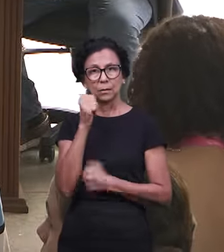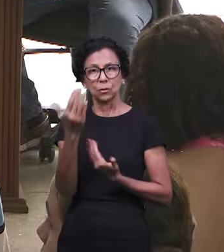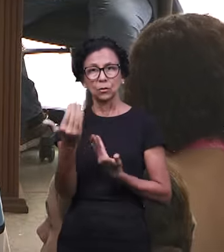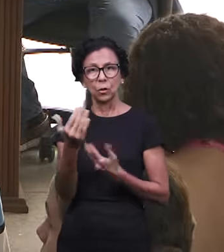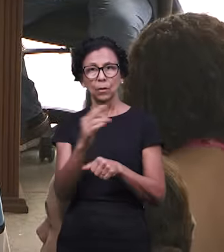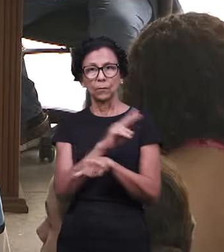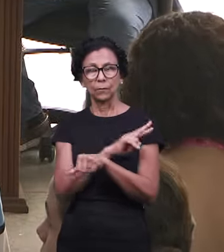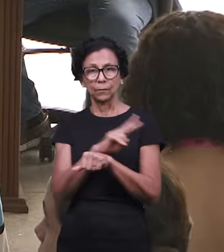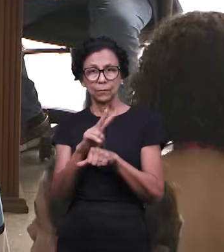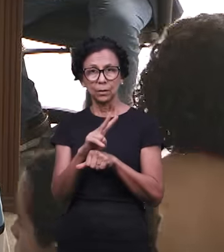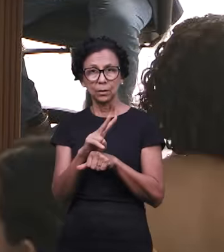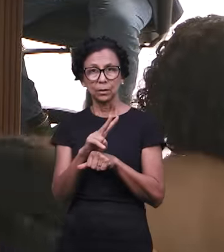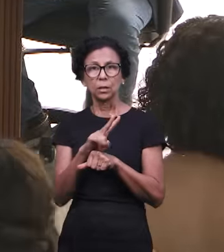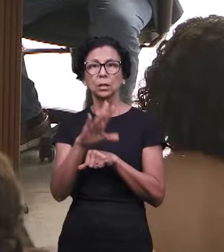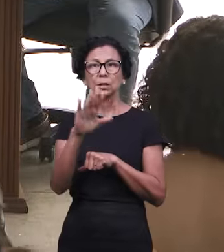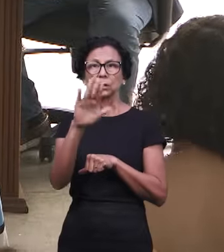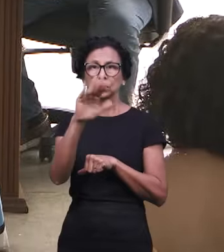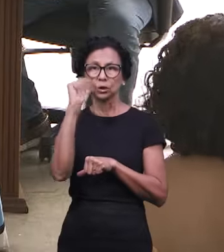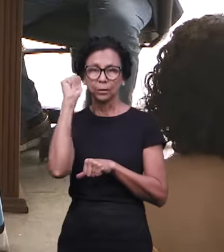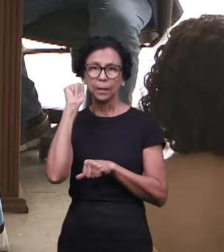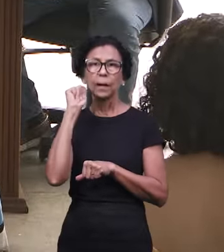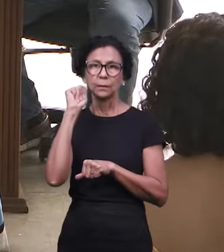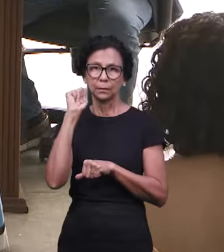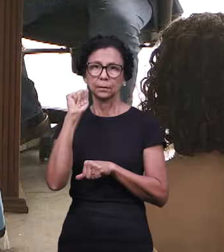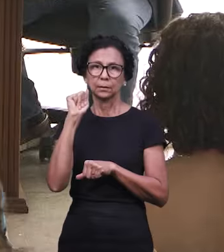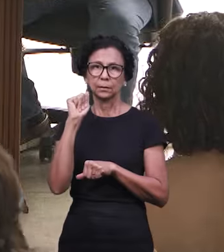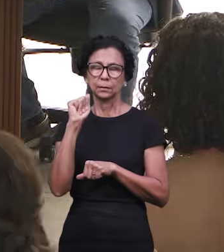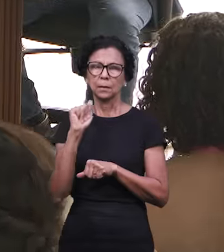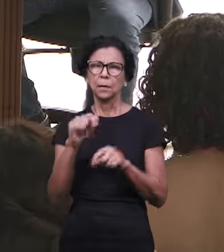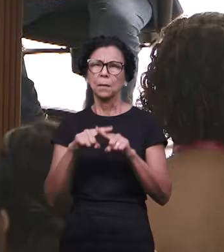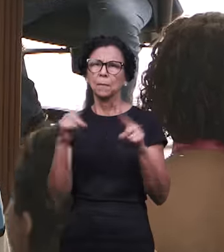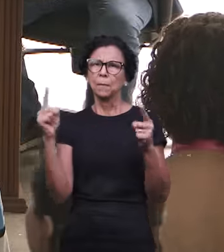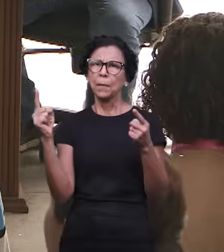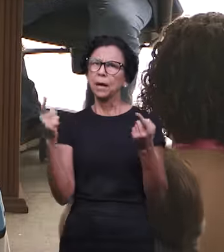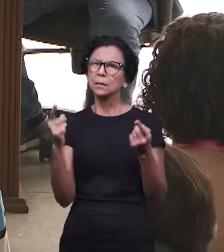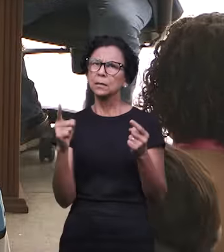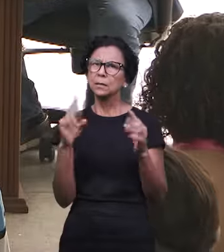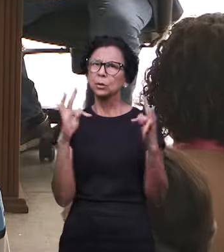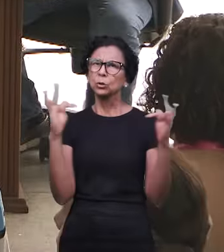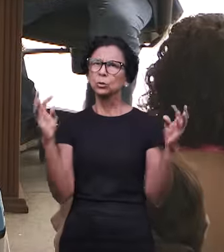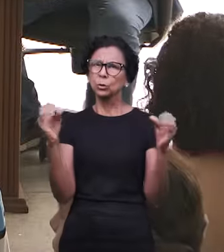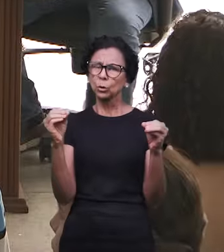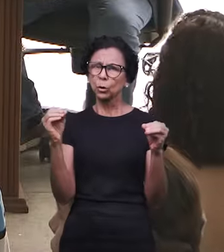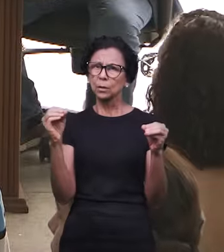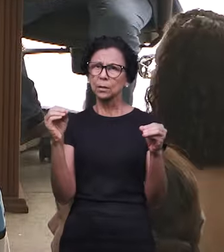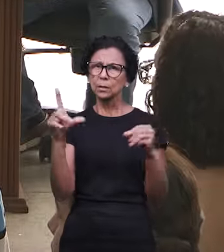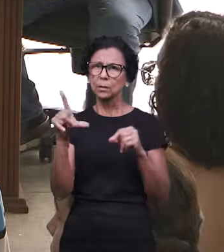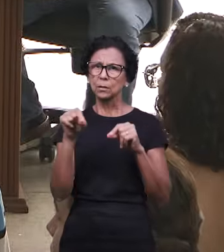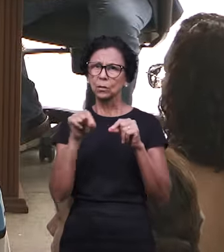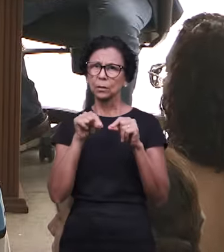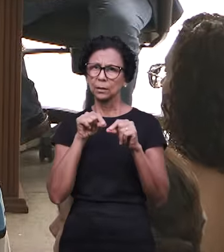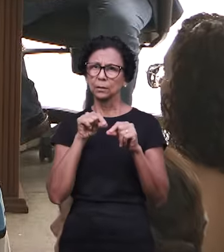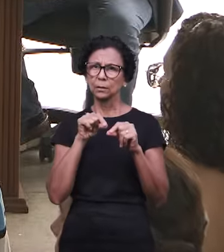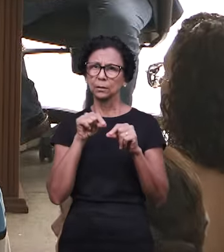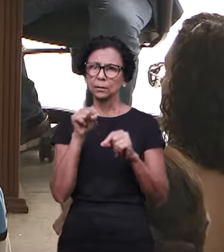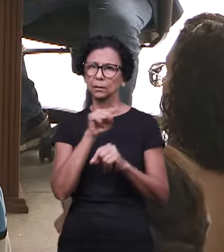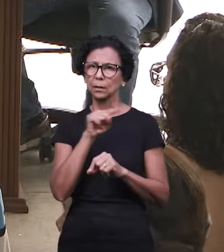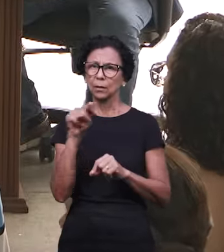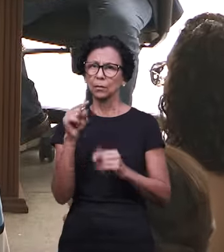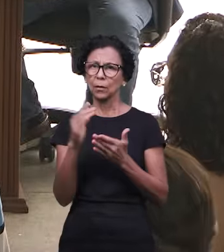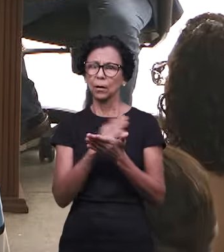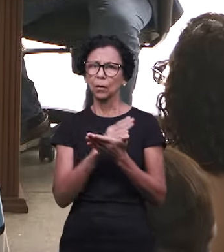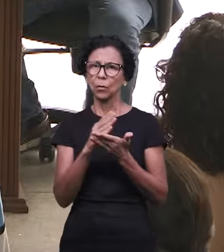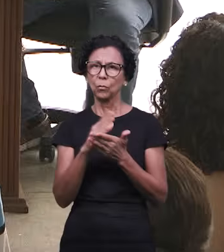É importante entender que todas foram chamadas, mas na hora da escolha, só 25, 12, né? 25, 12. Só